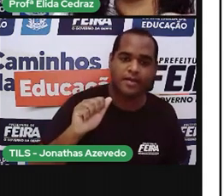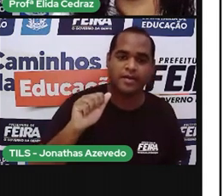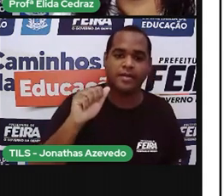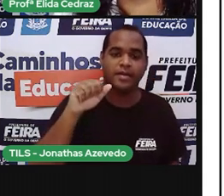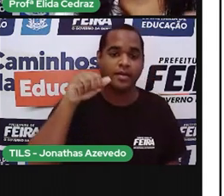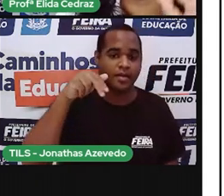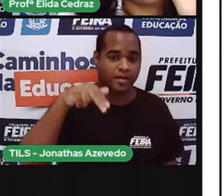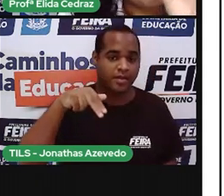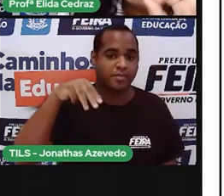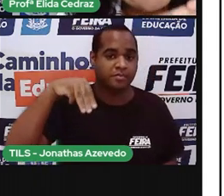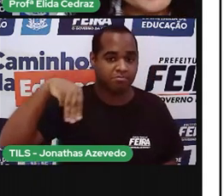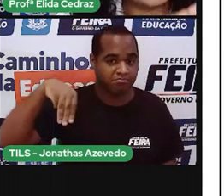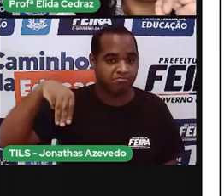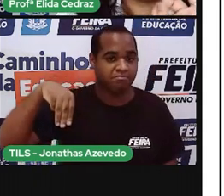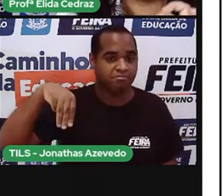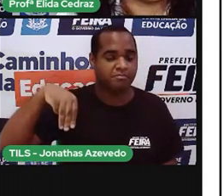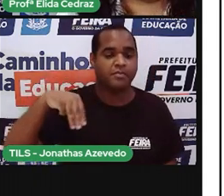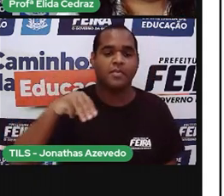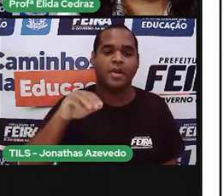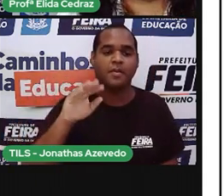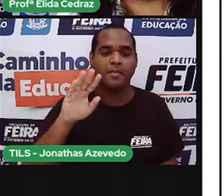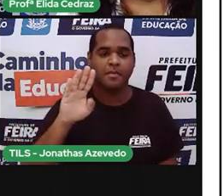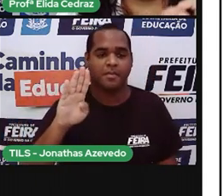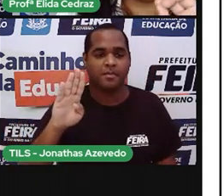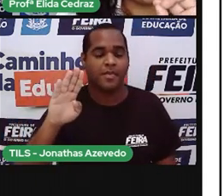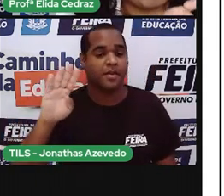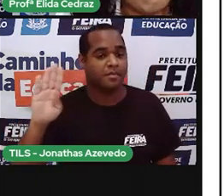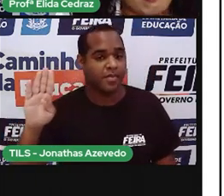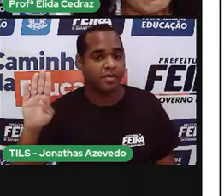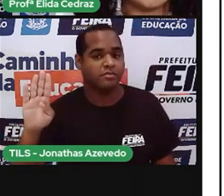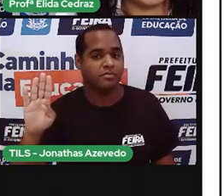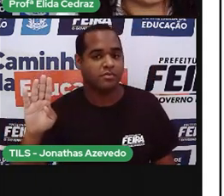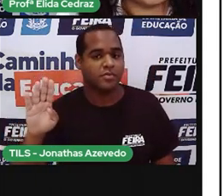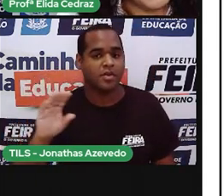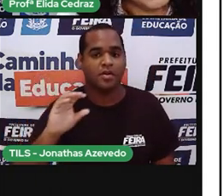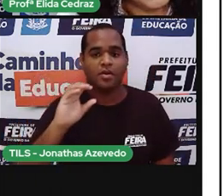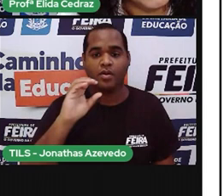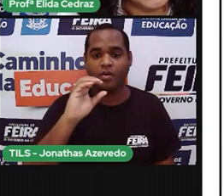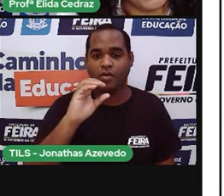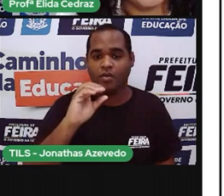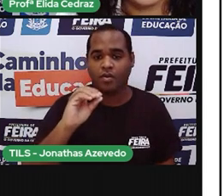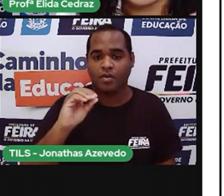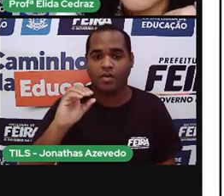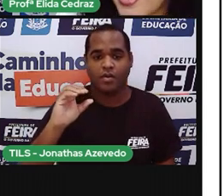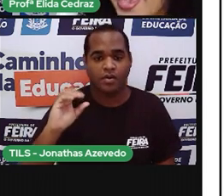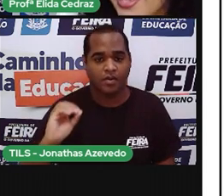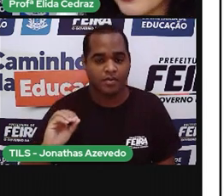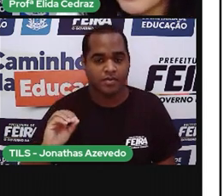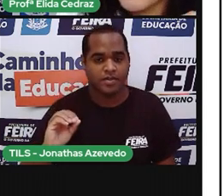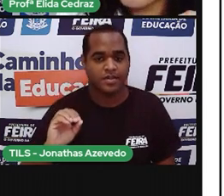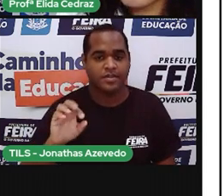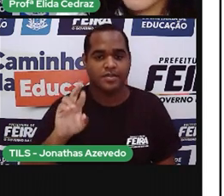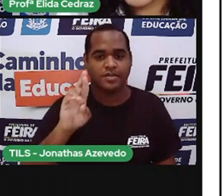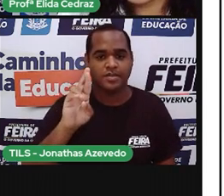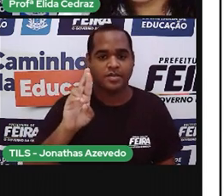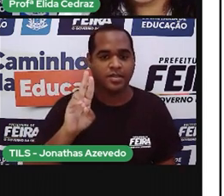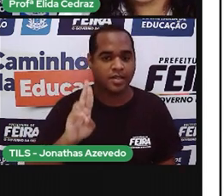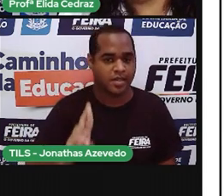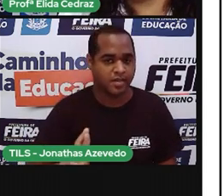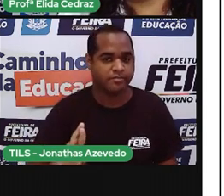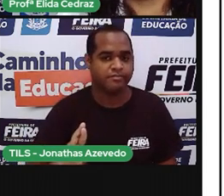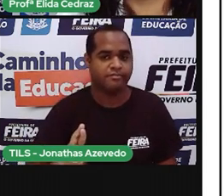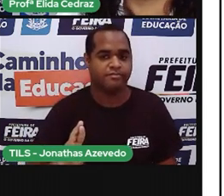em embaixo de bem embaixo de bebê o embaixo d o r em